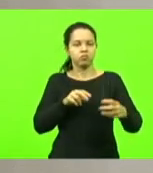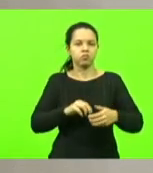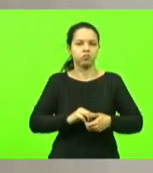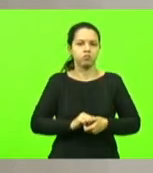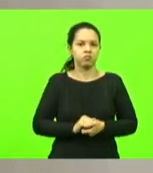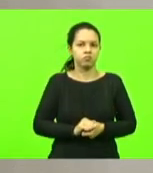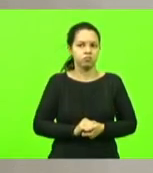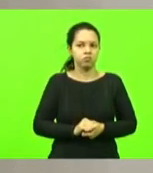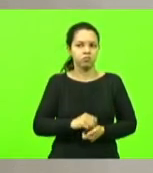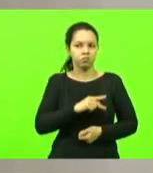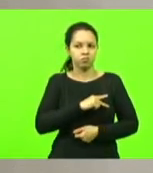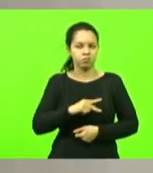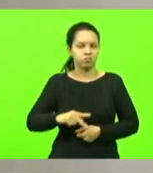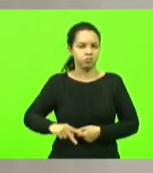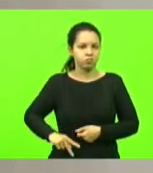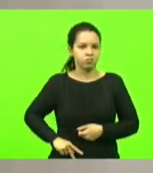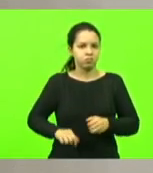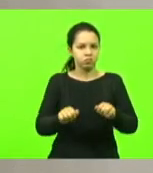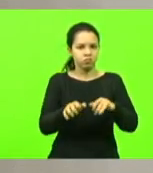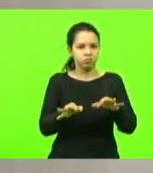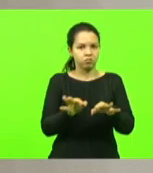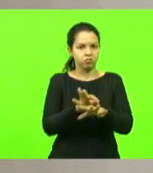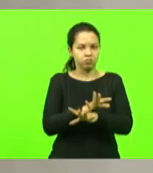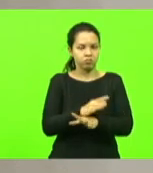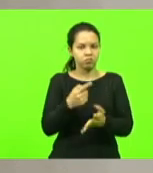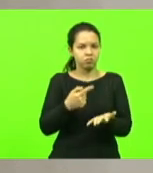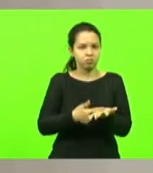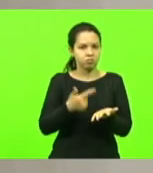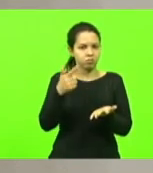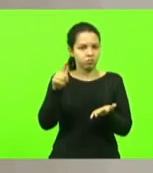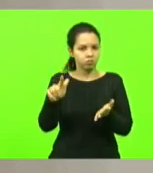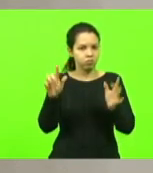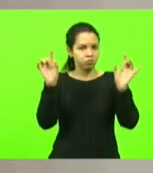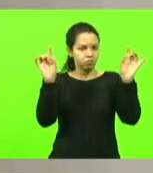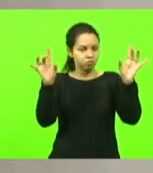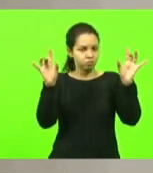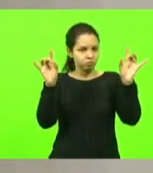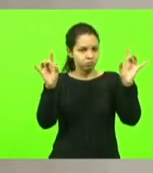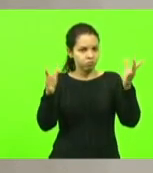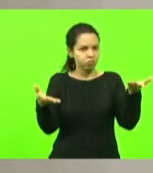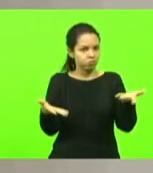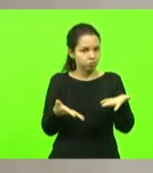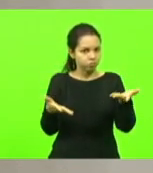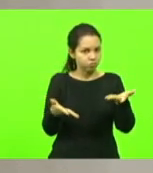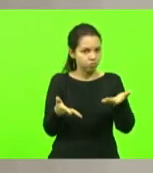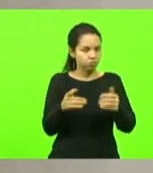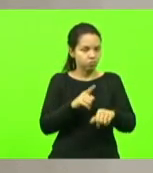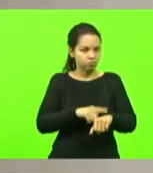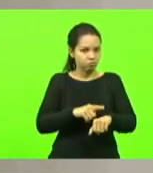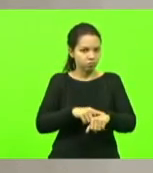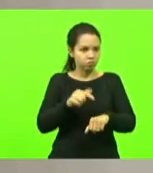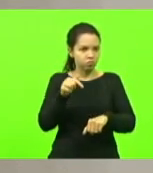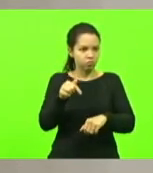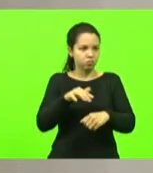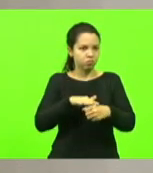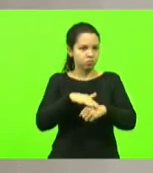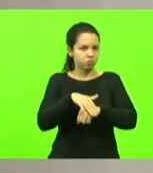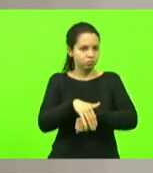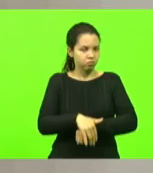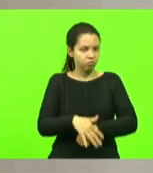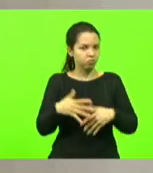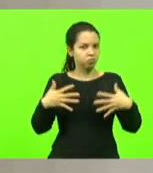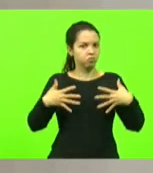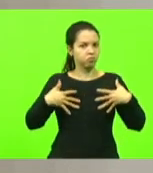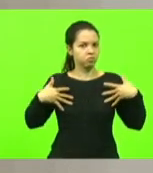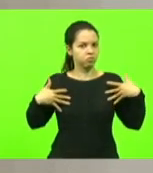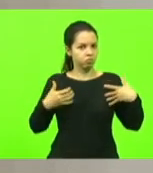Esta presidência, antes de encerrar a sessão, convoca outra especial, hoje, às 19 horas, em homenagem aos 60 anos